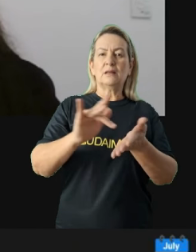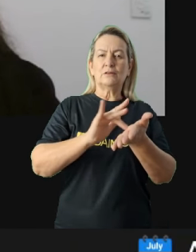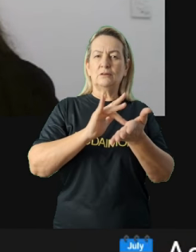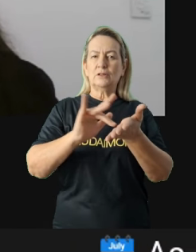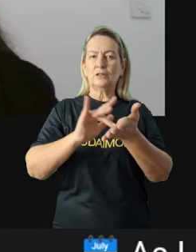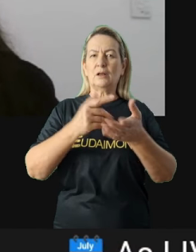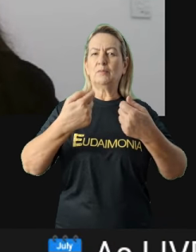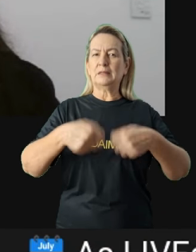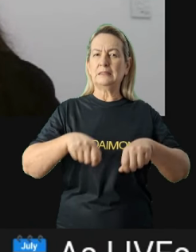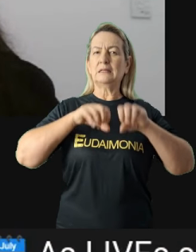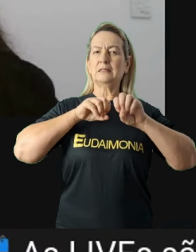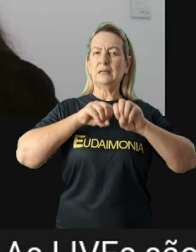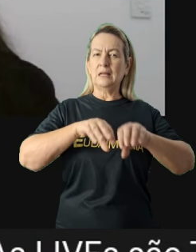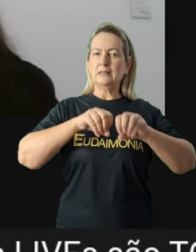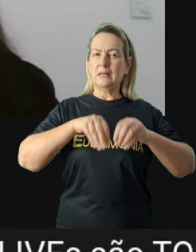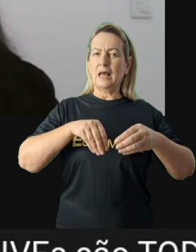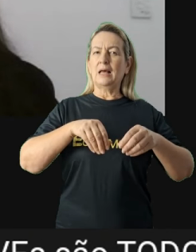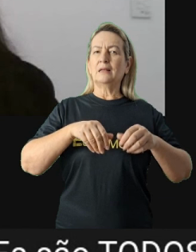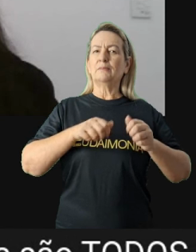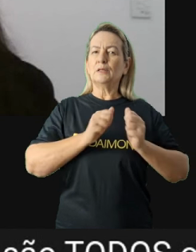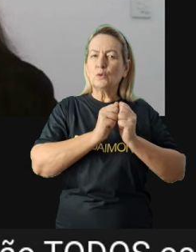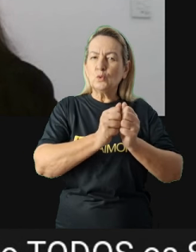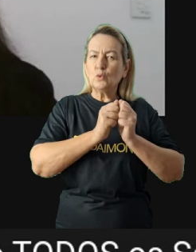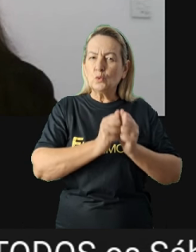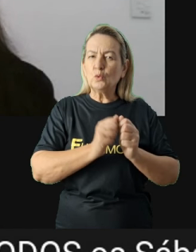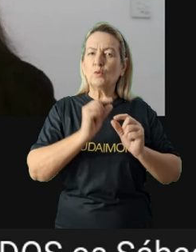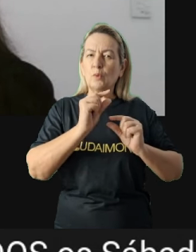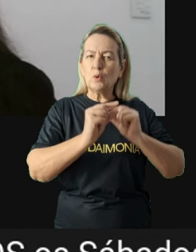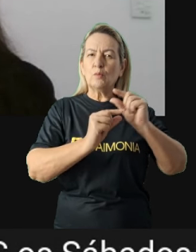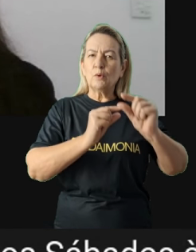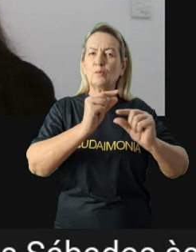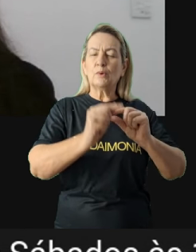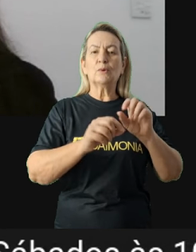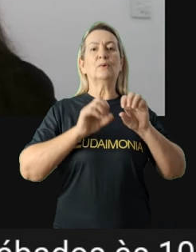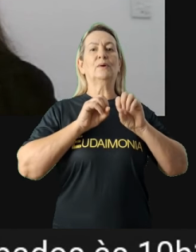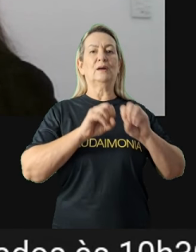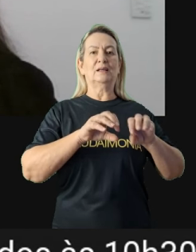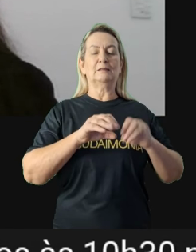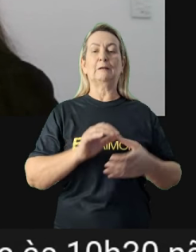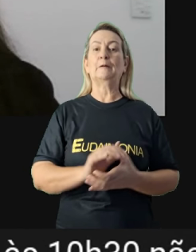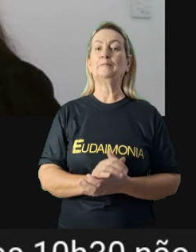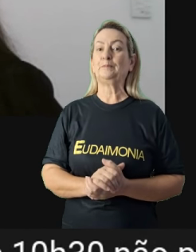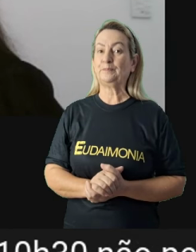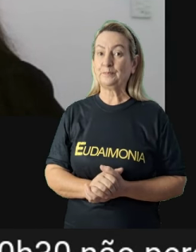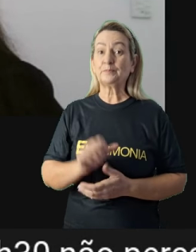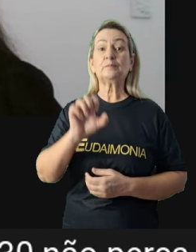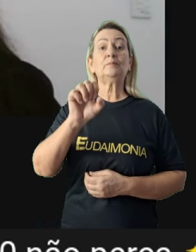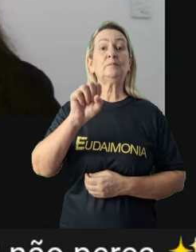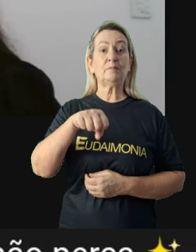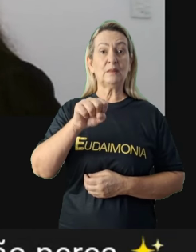aí, ela precisa ser trabalhada, precisa pegar pela mão, vamos devagarzinho, vamos junto, é isso mesmo?